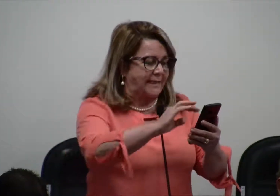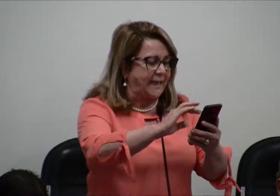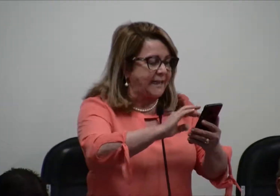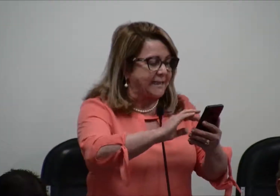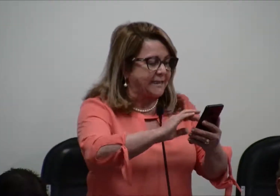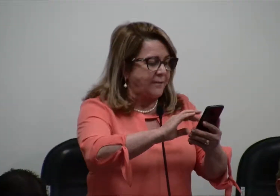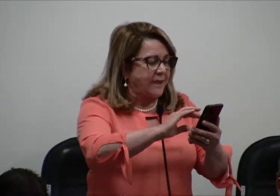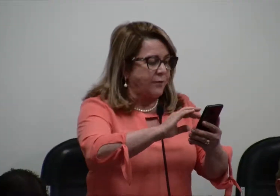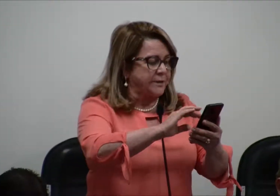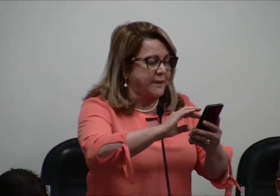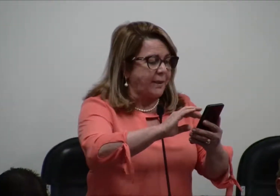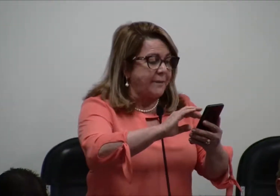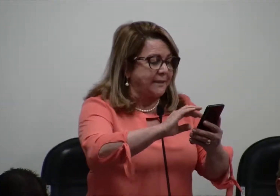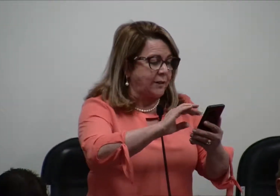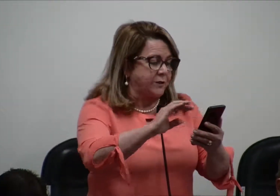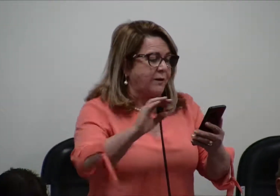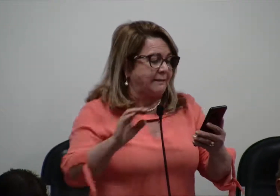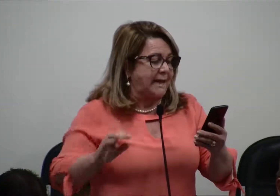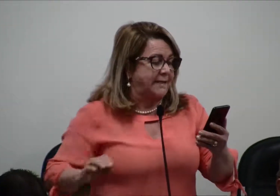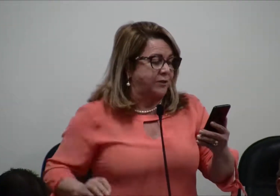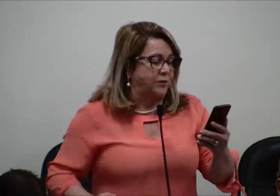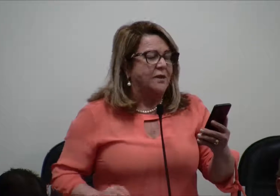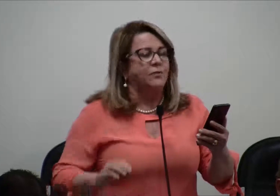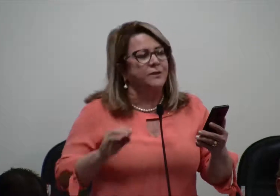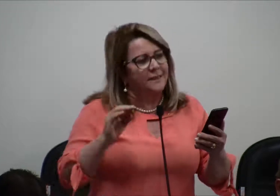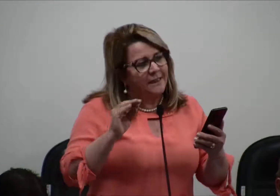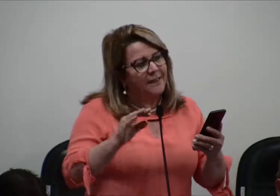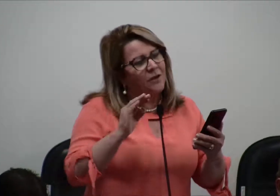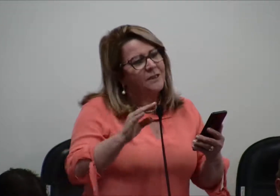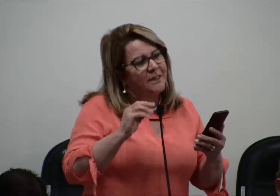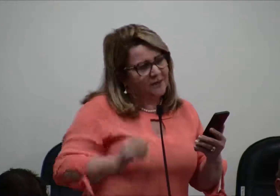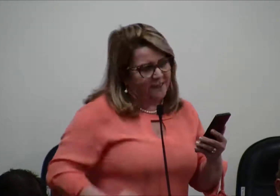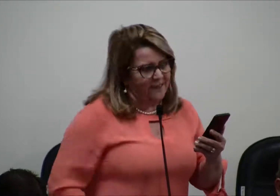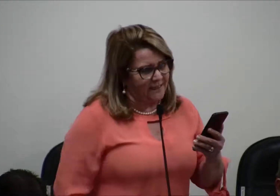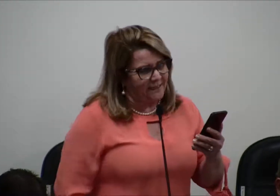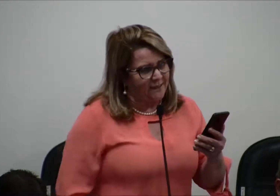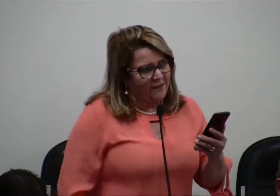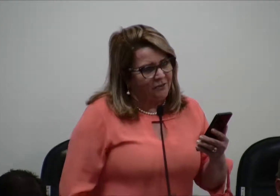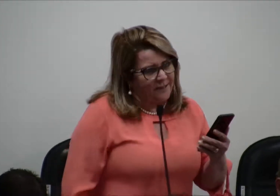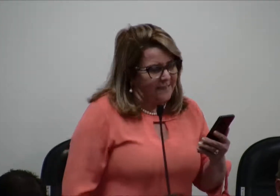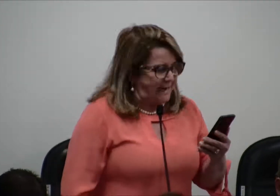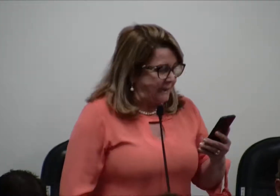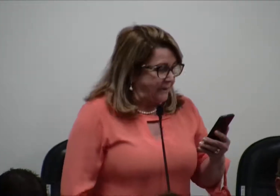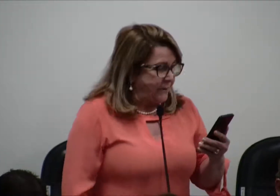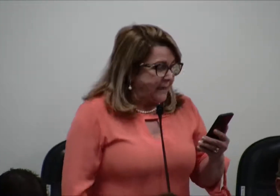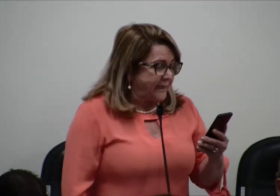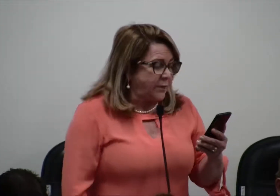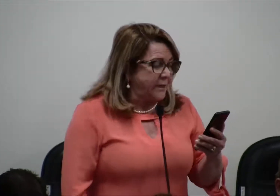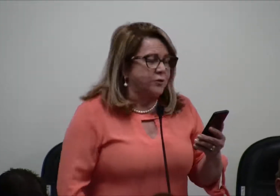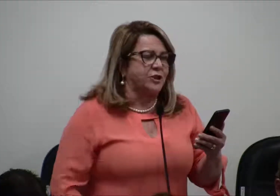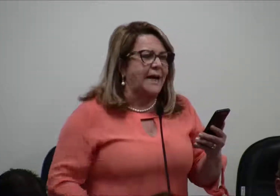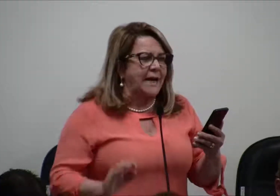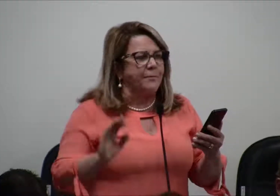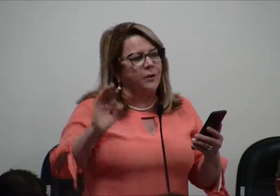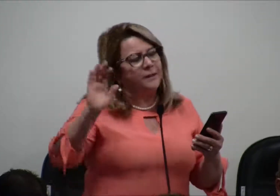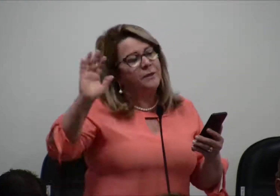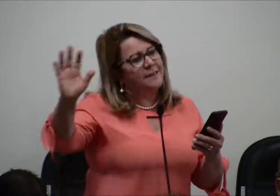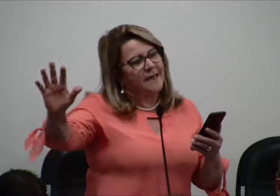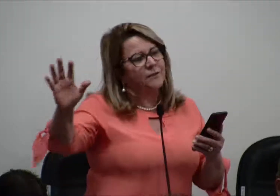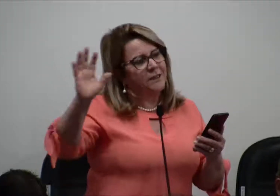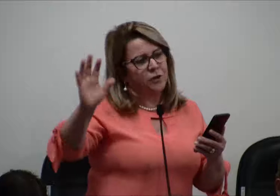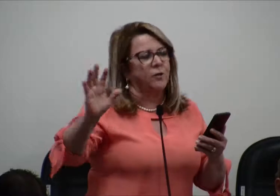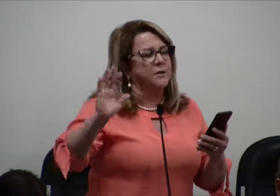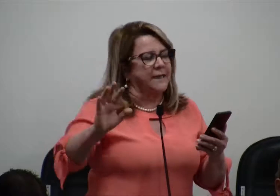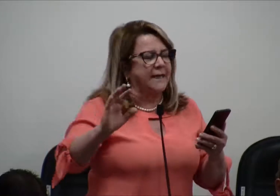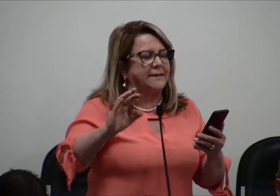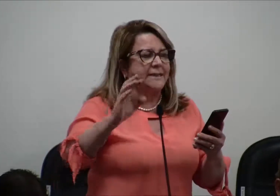as secretarias, para manter o seu cadastro, você tem que realmente estar com essa criança vacinada. Então, isso já é importante. O